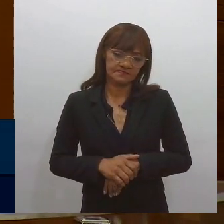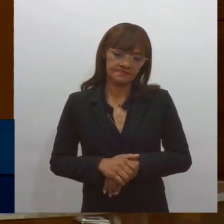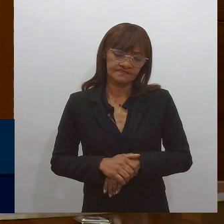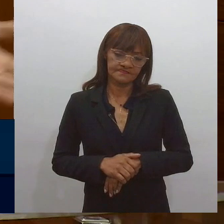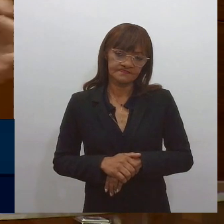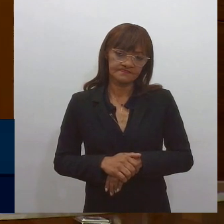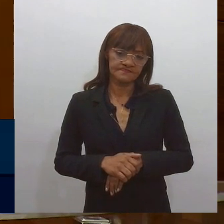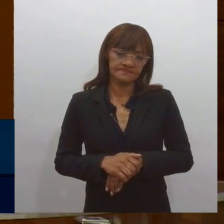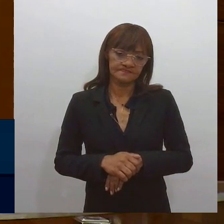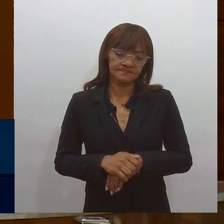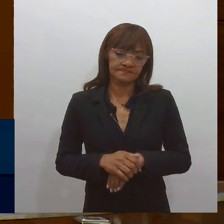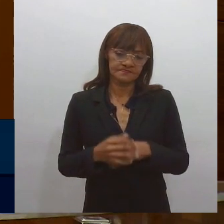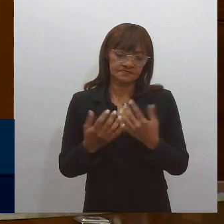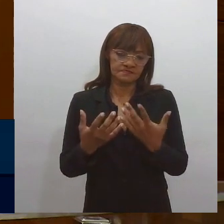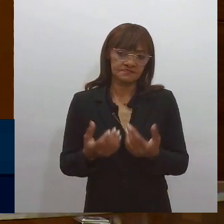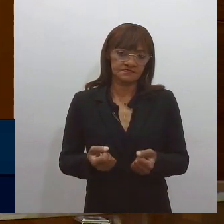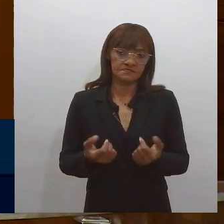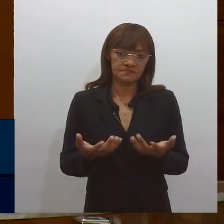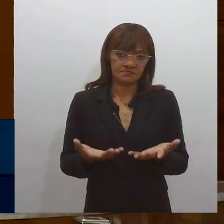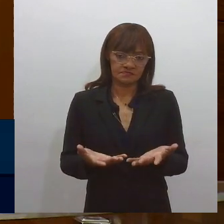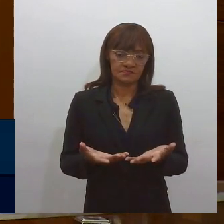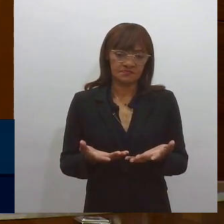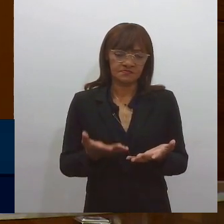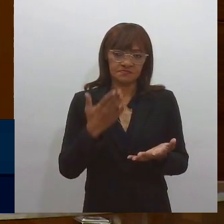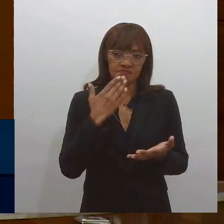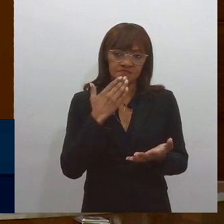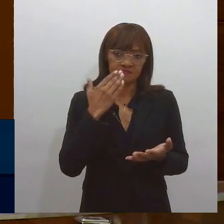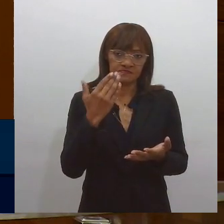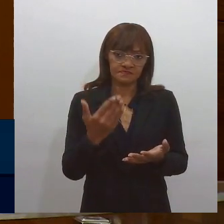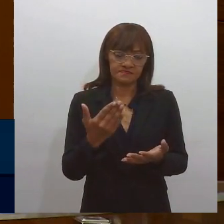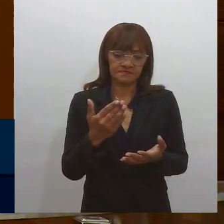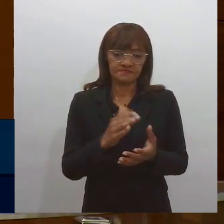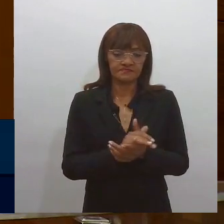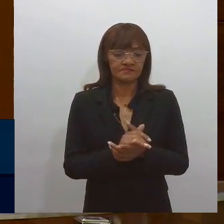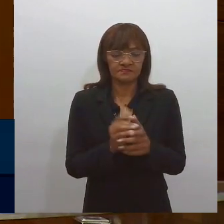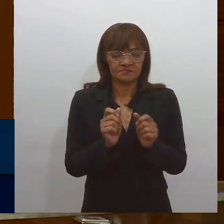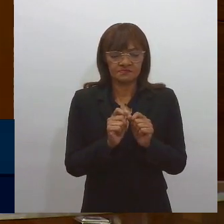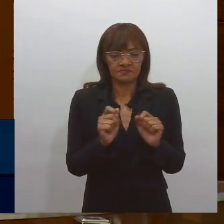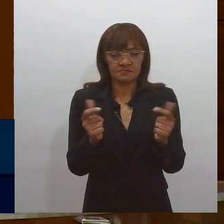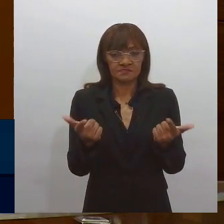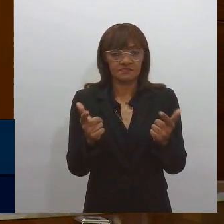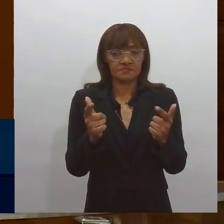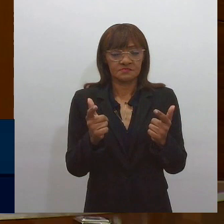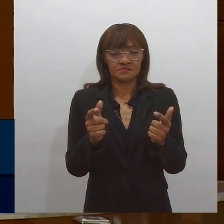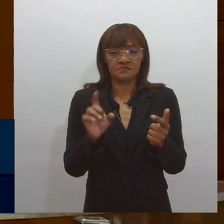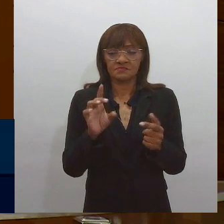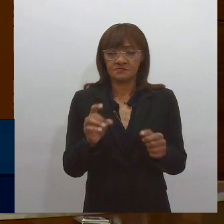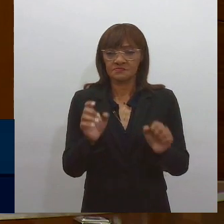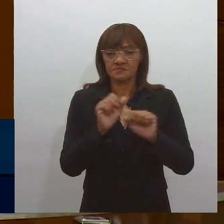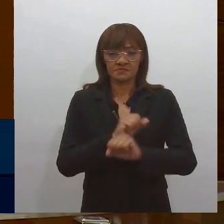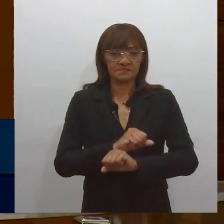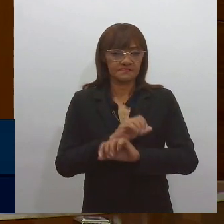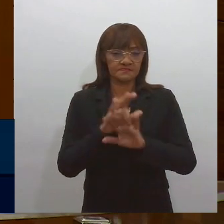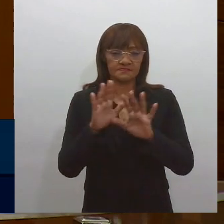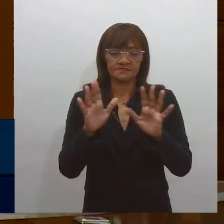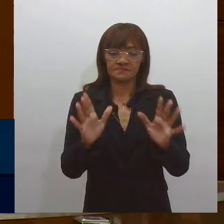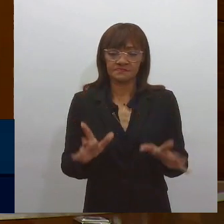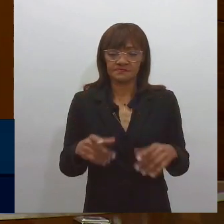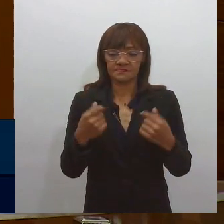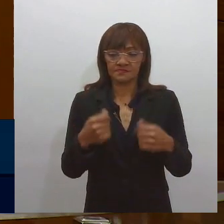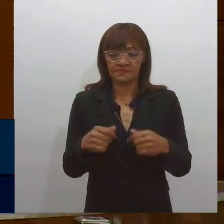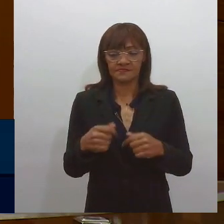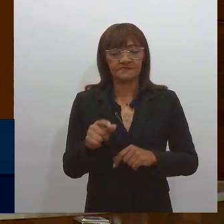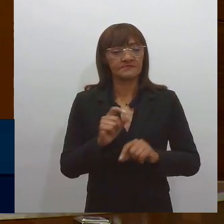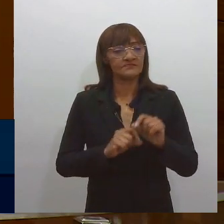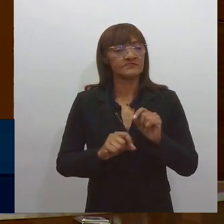solicitou e lógico em prol da Transparência que deve existir com o trato do dinheiro público nós estamos tratando aqui de